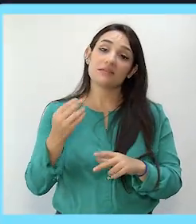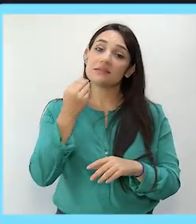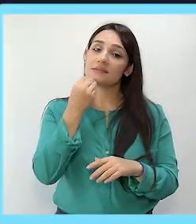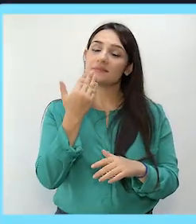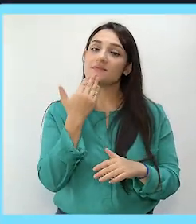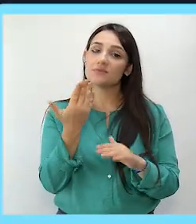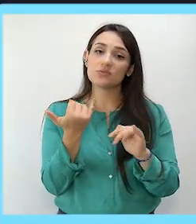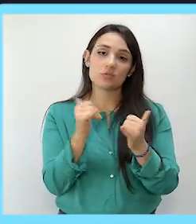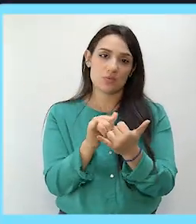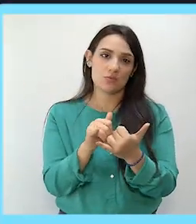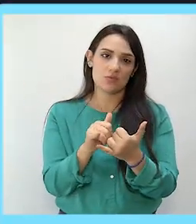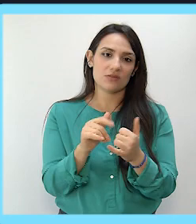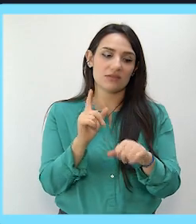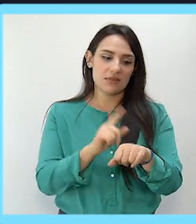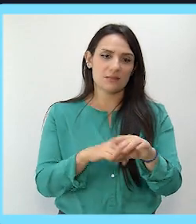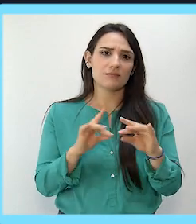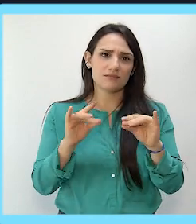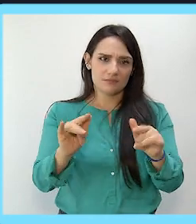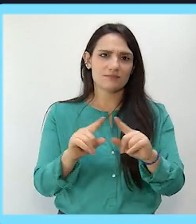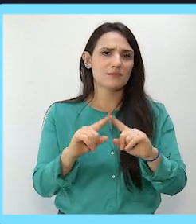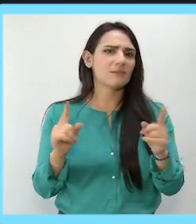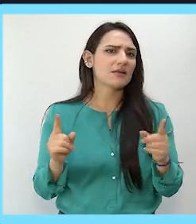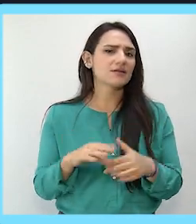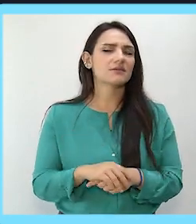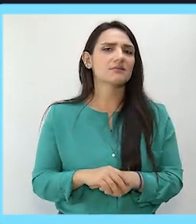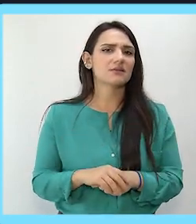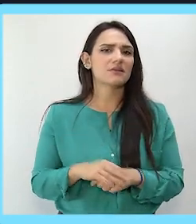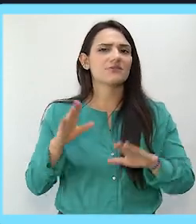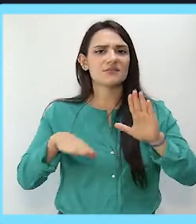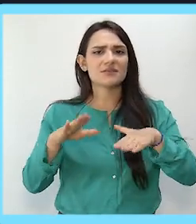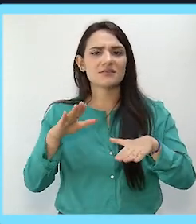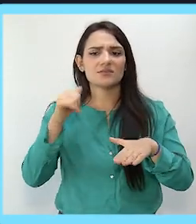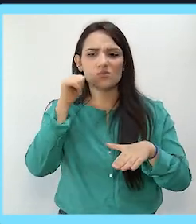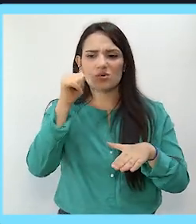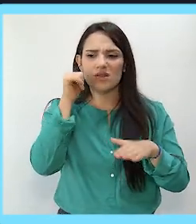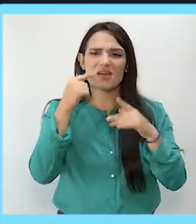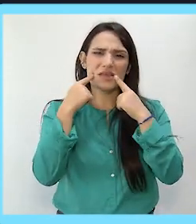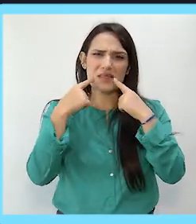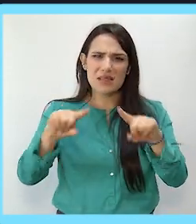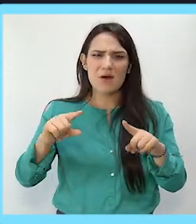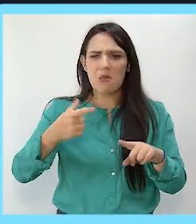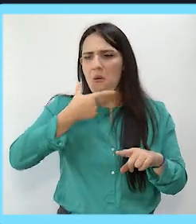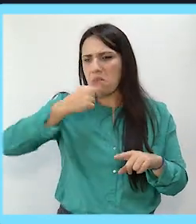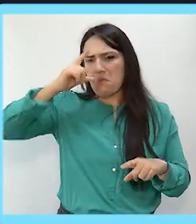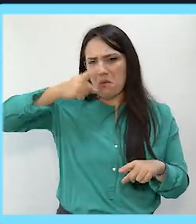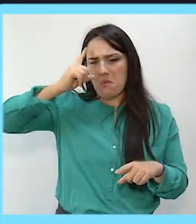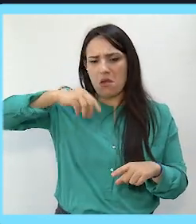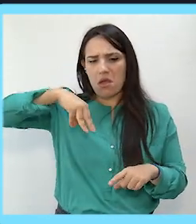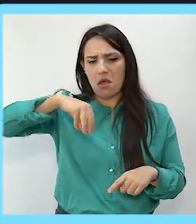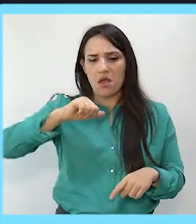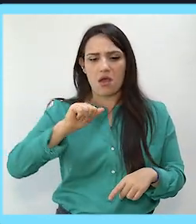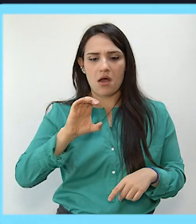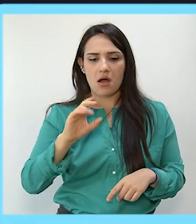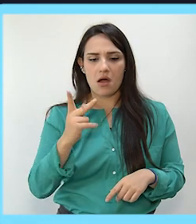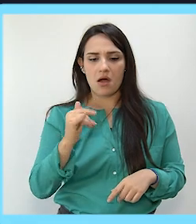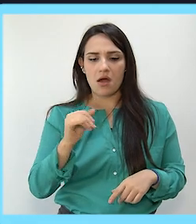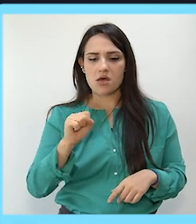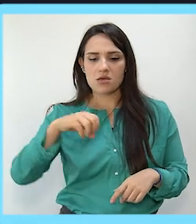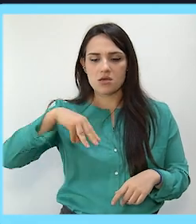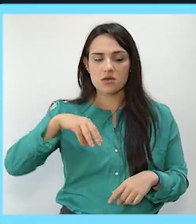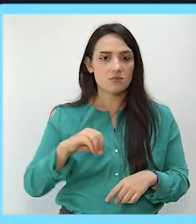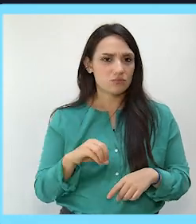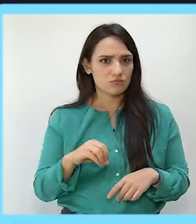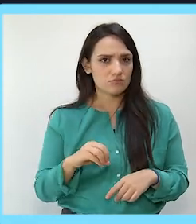esgotando. Eu tenho visto, entre outras coisas, as mulheres reclamando do machismo, inclusive às vezes se